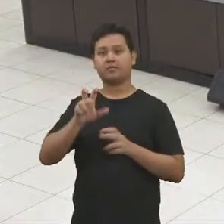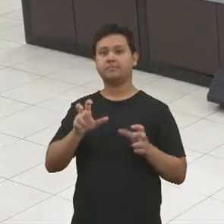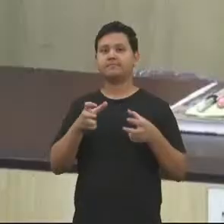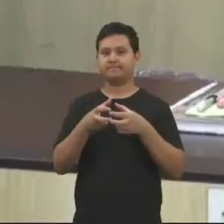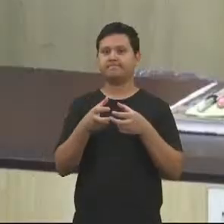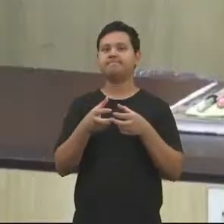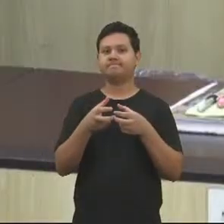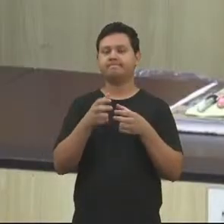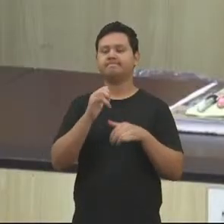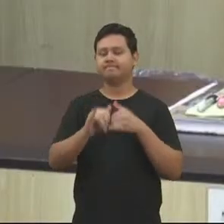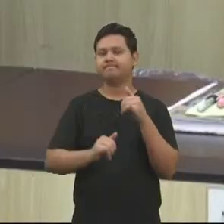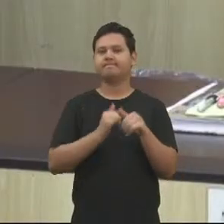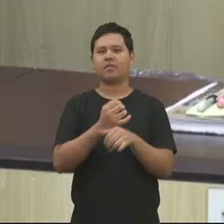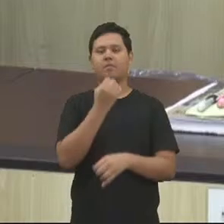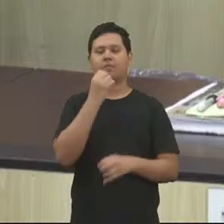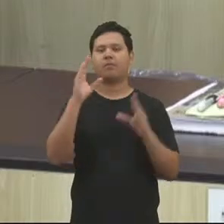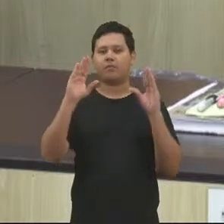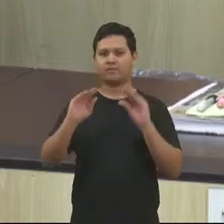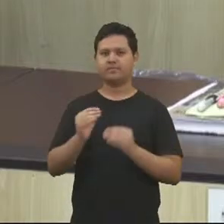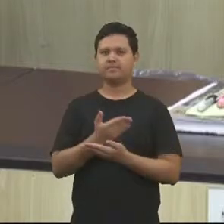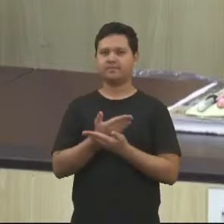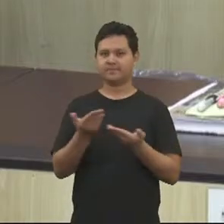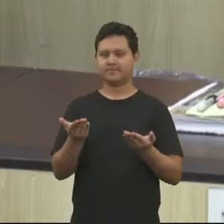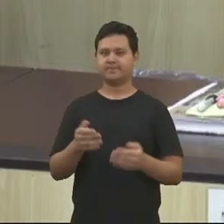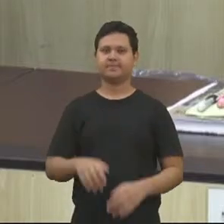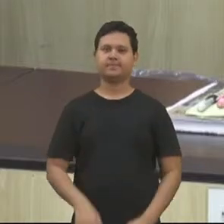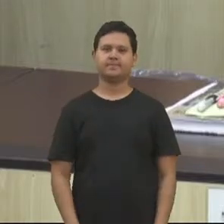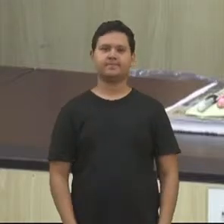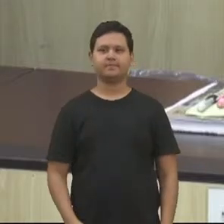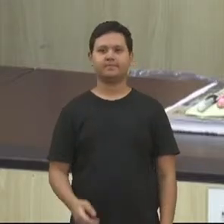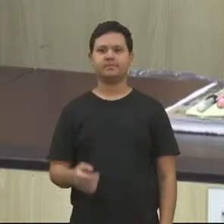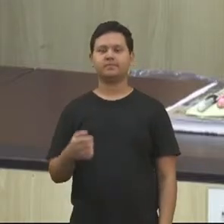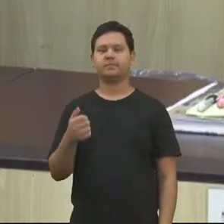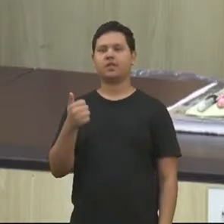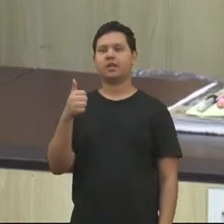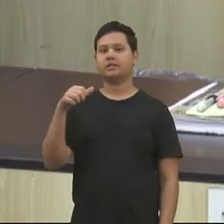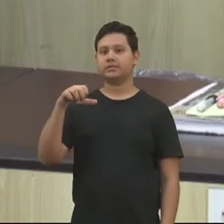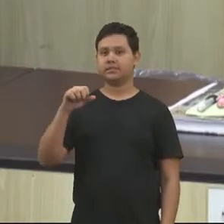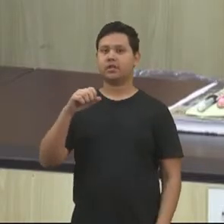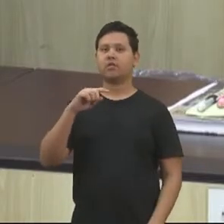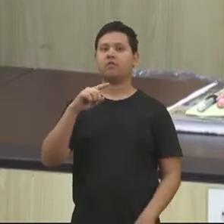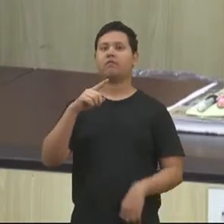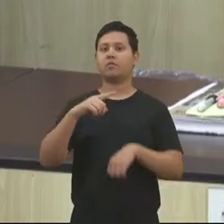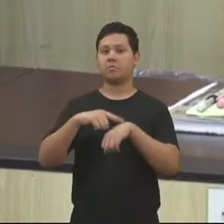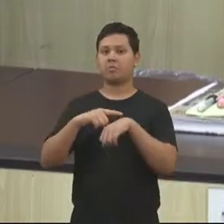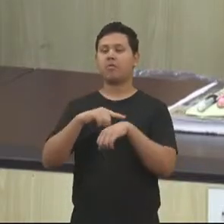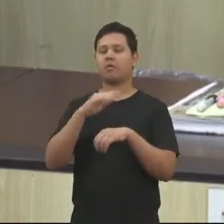Câmara, internautas, boa noite. Às 19h01,